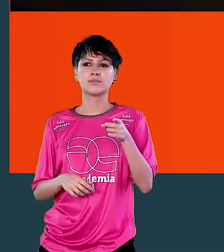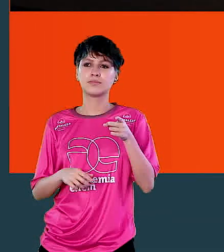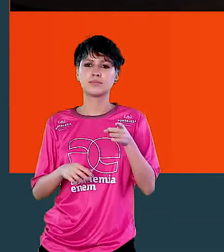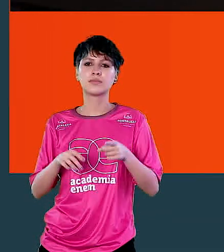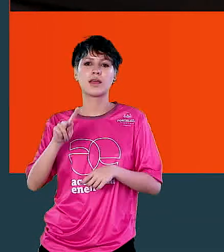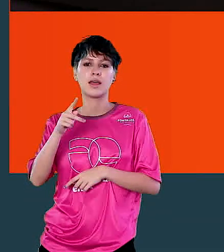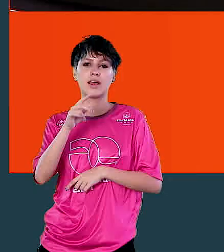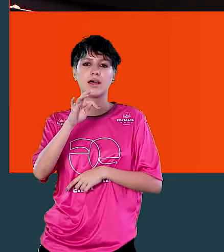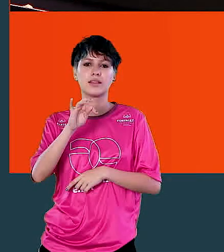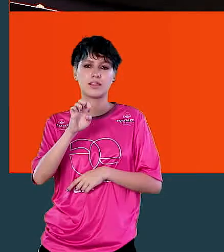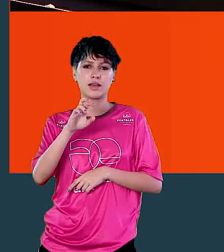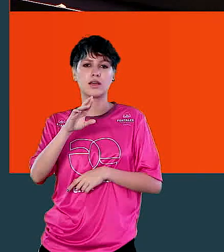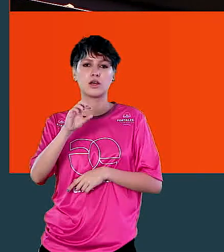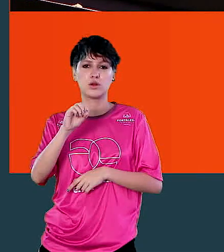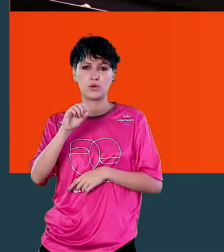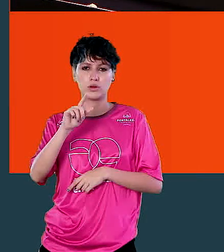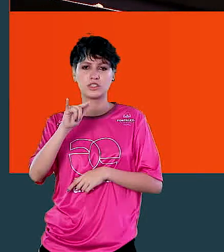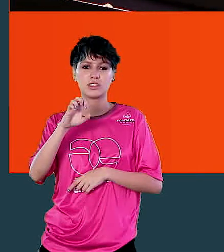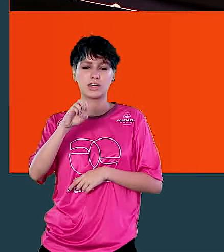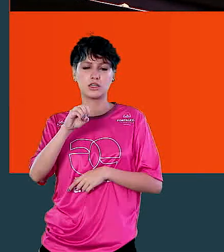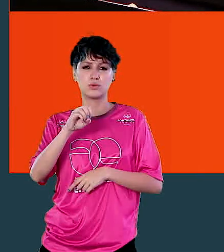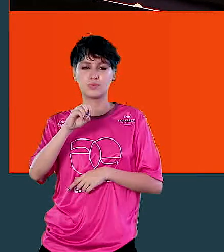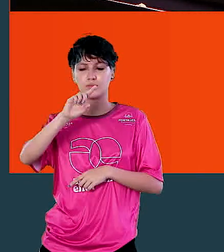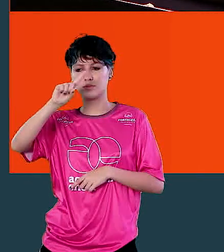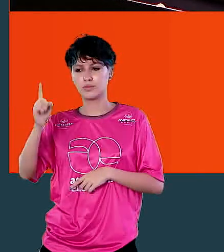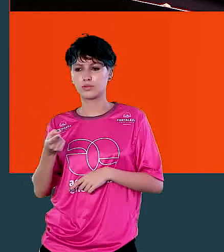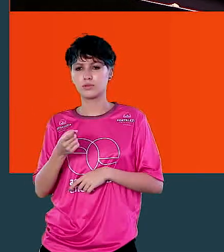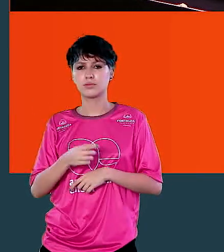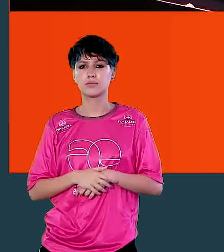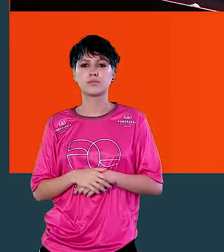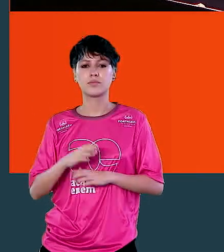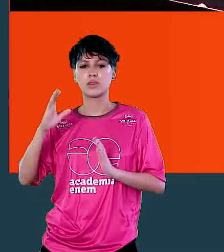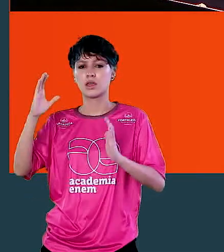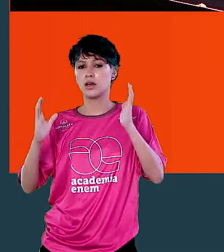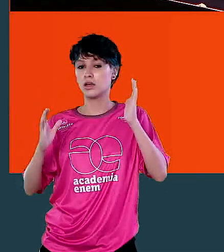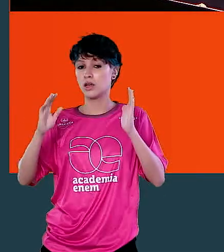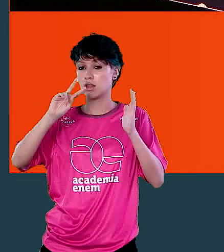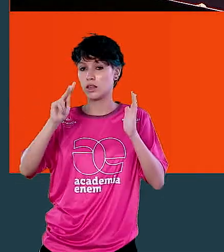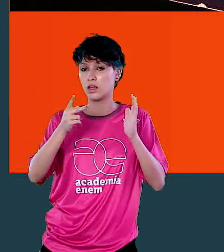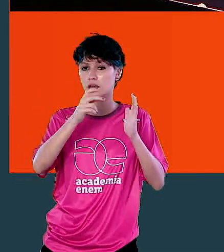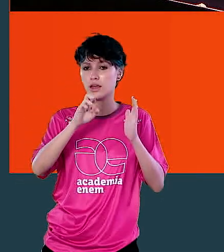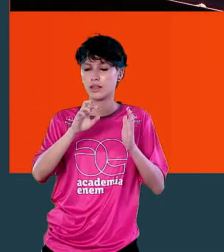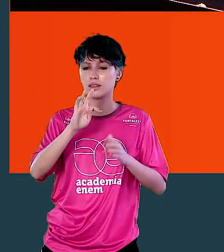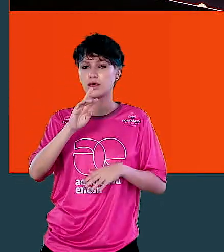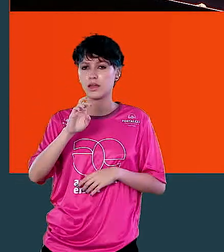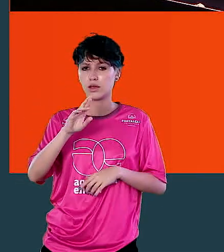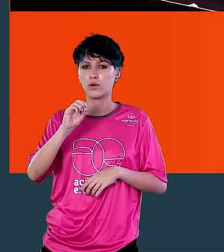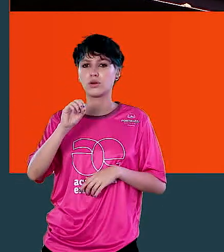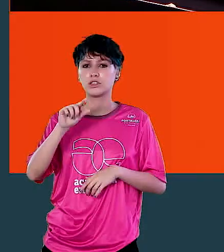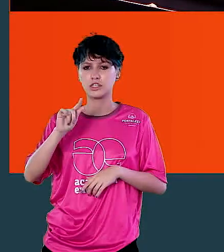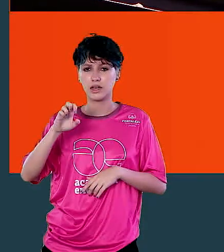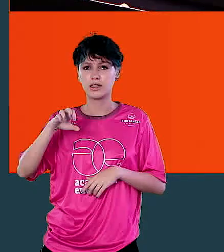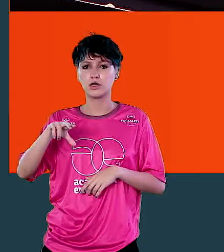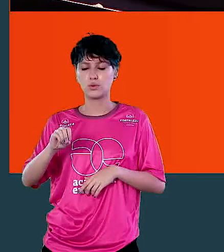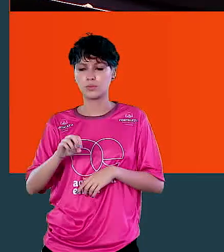Heterogêneo. Sólido mais líquido. Entre parênteses, heterogêneo.